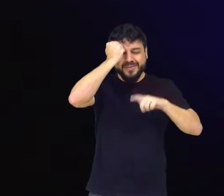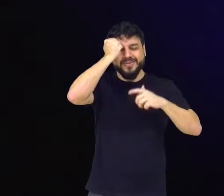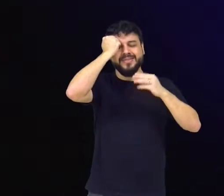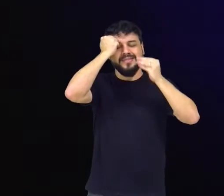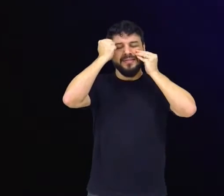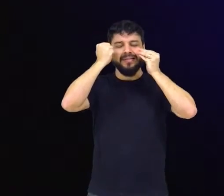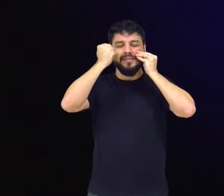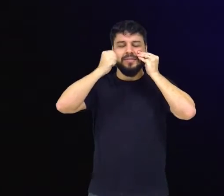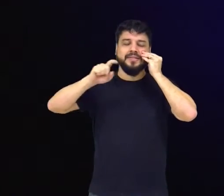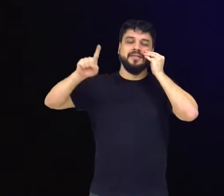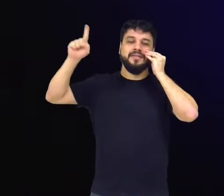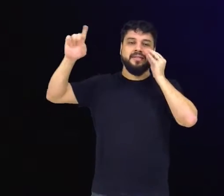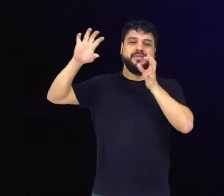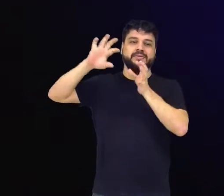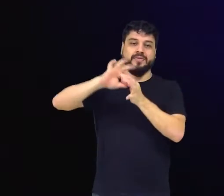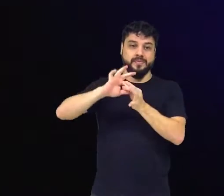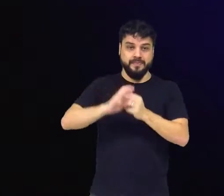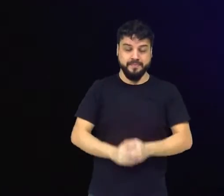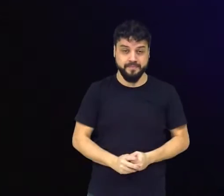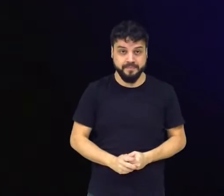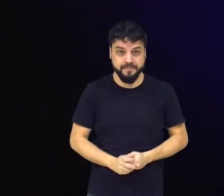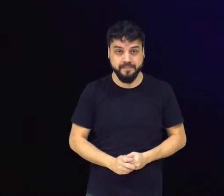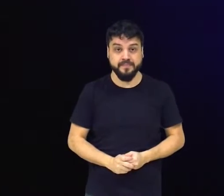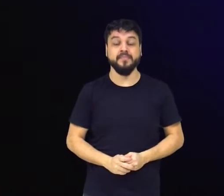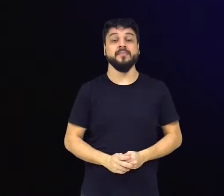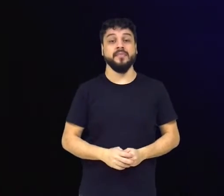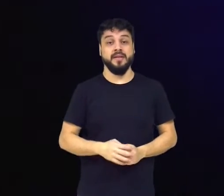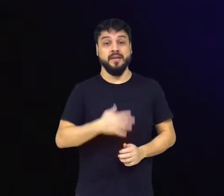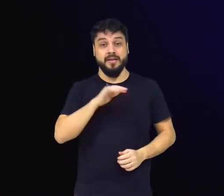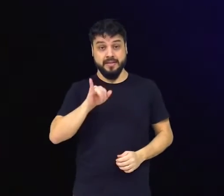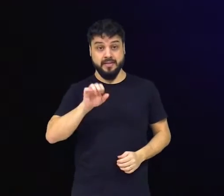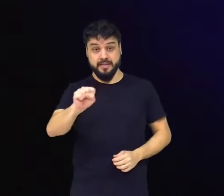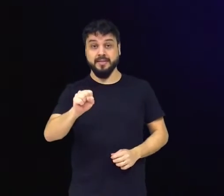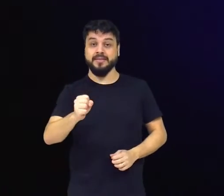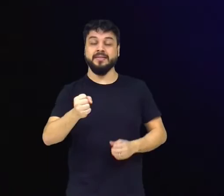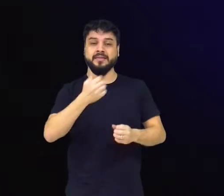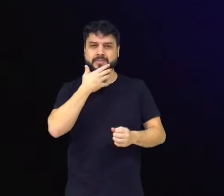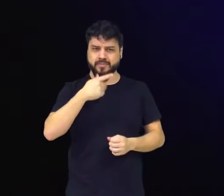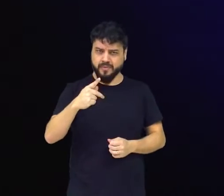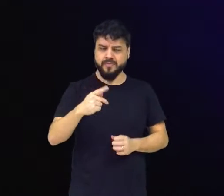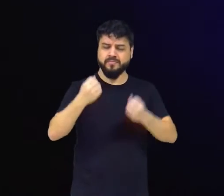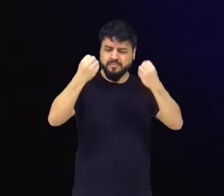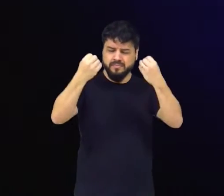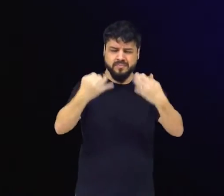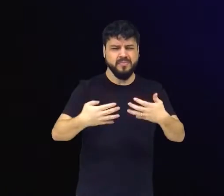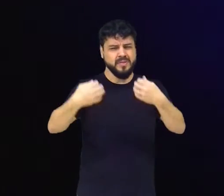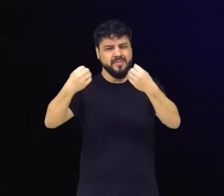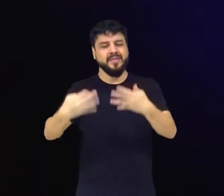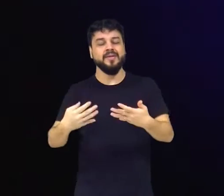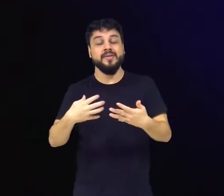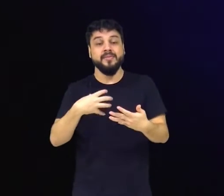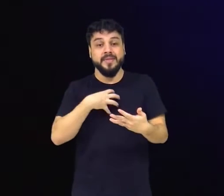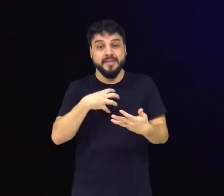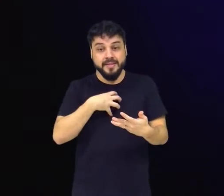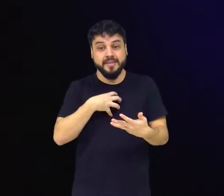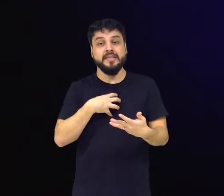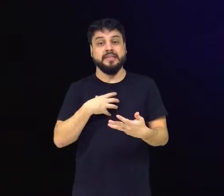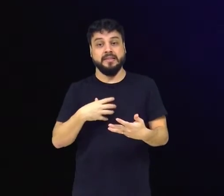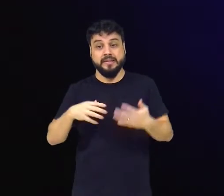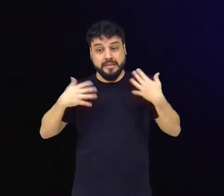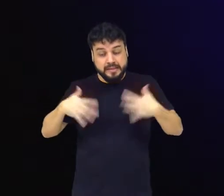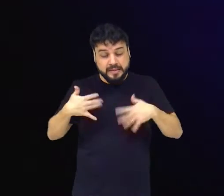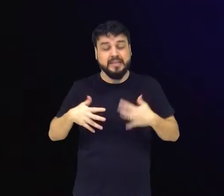Mas mesmo diante dessas profecias que se apresentavam por demais assustadoras, havia um consolo da parte de Deus.